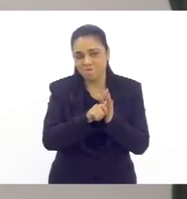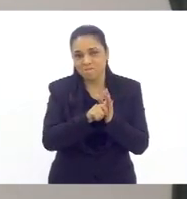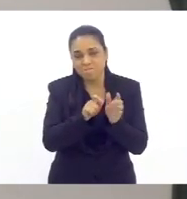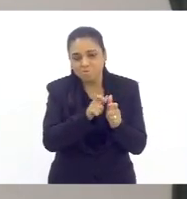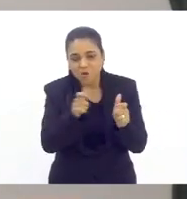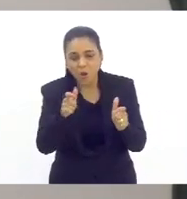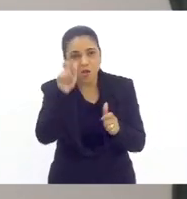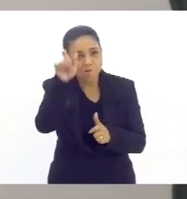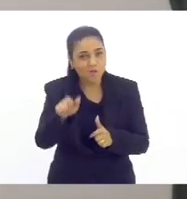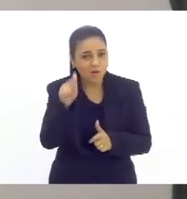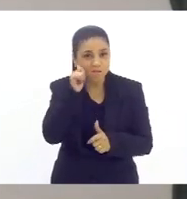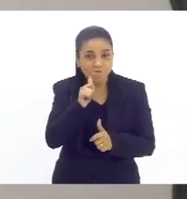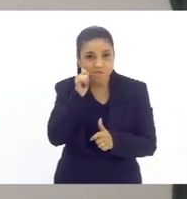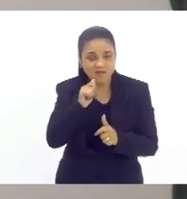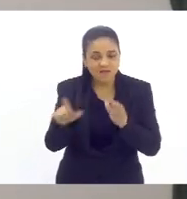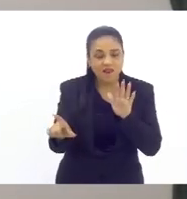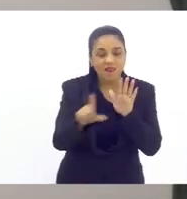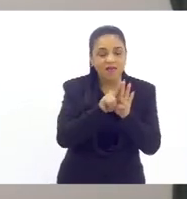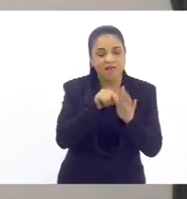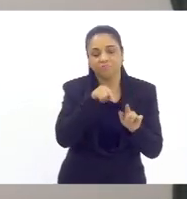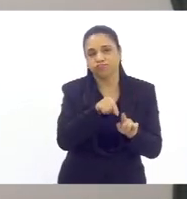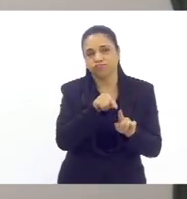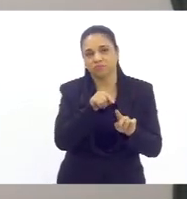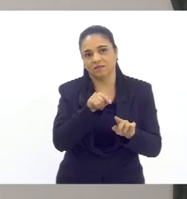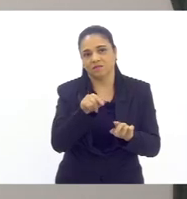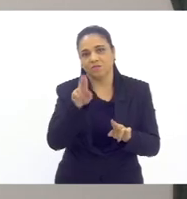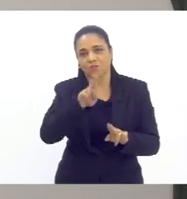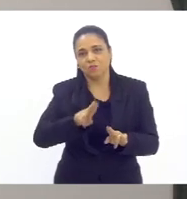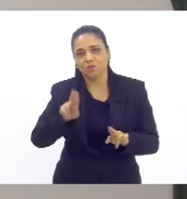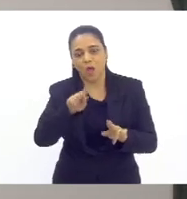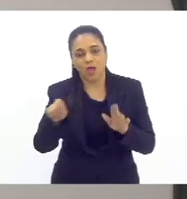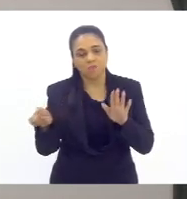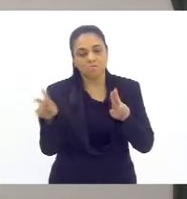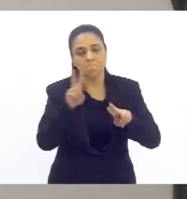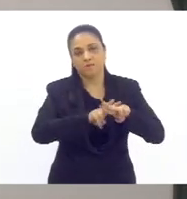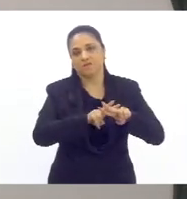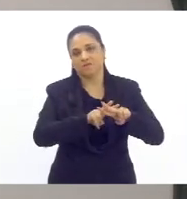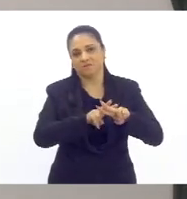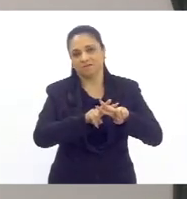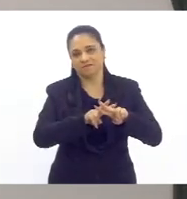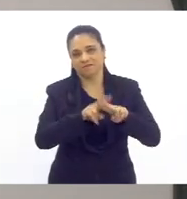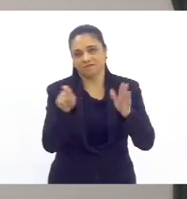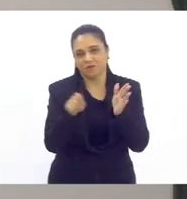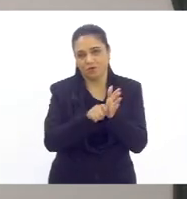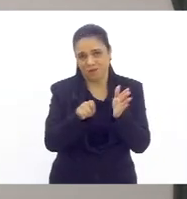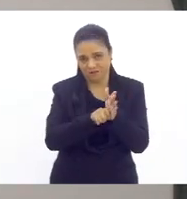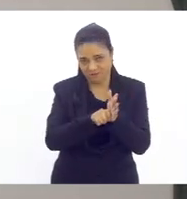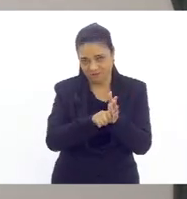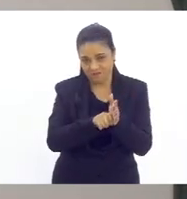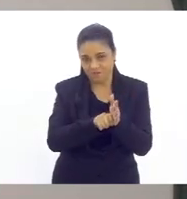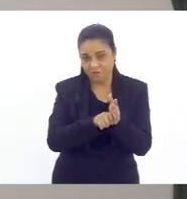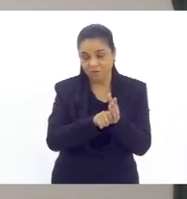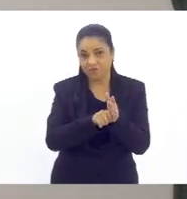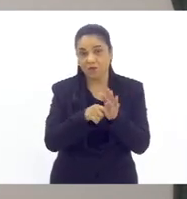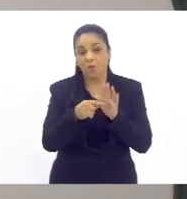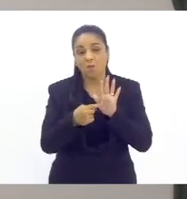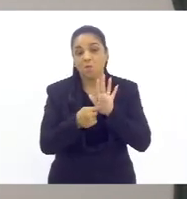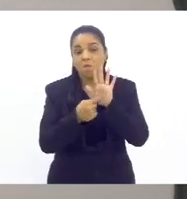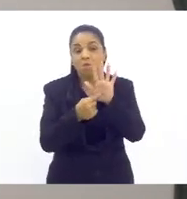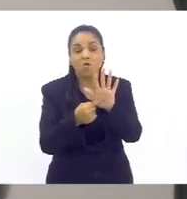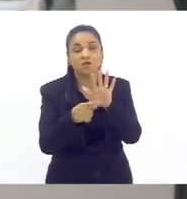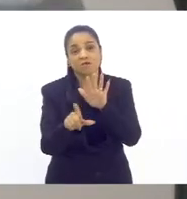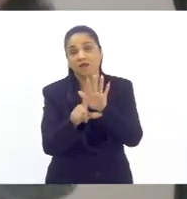dessa lei Então eu acho que chamar atenção para essa para essa lei é chama atenção para uma coisa e com isso eu gostaria de de concluindo